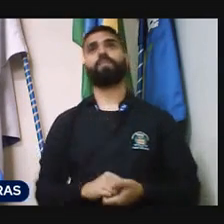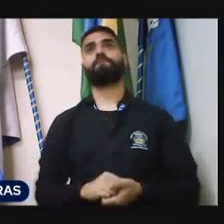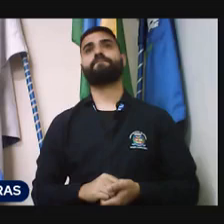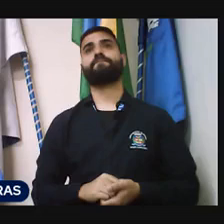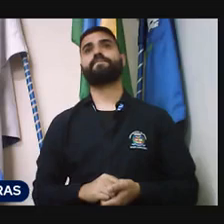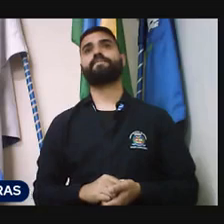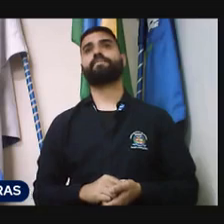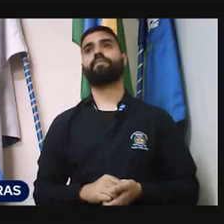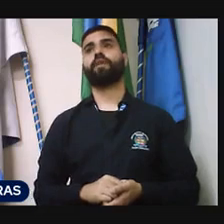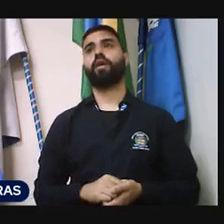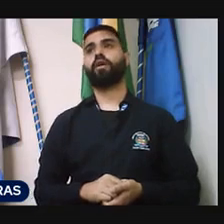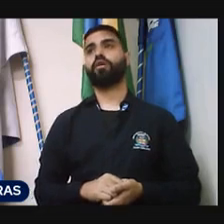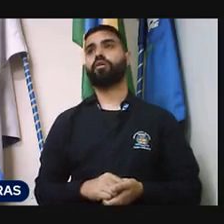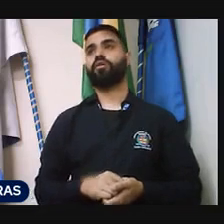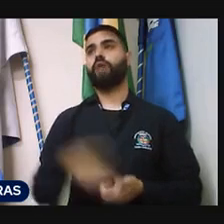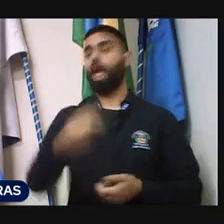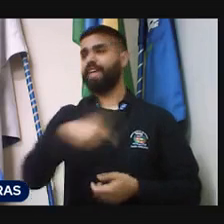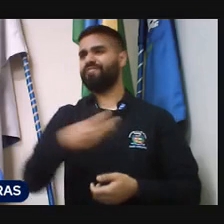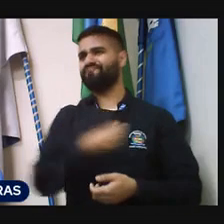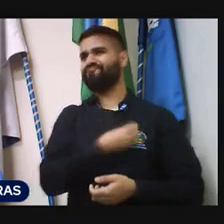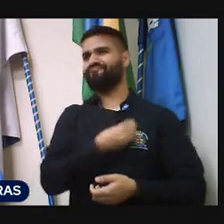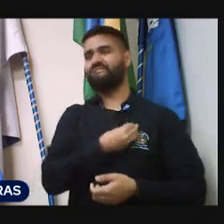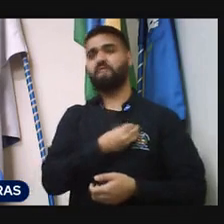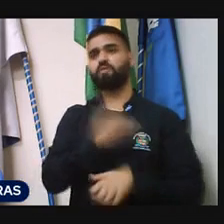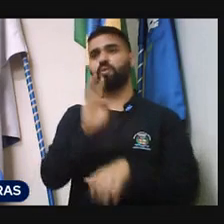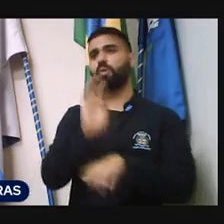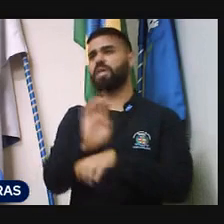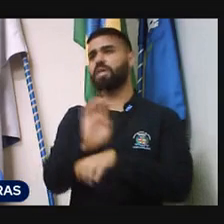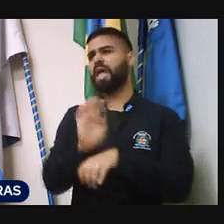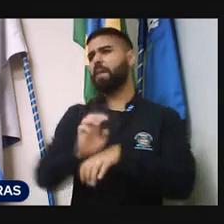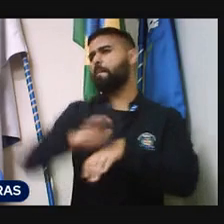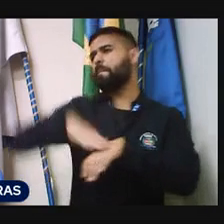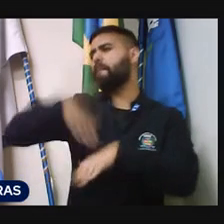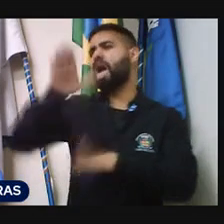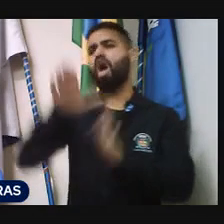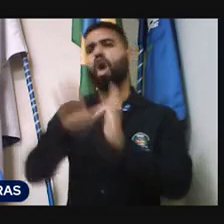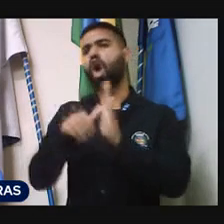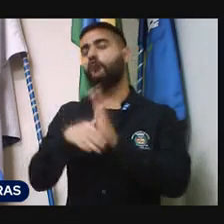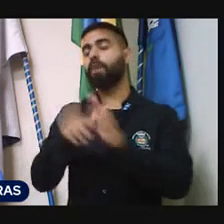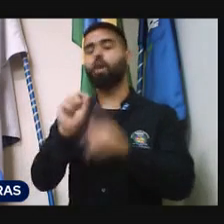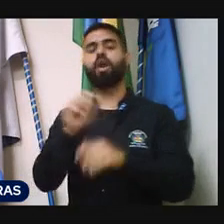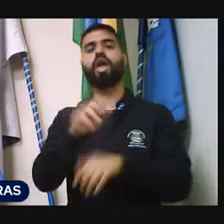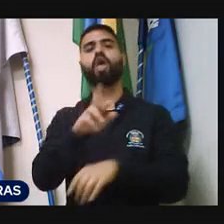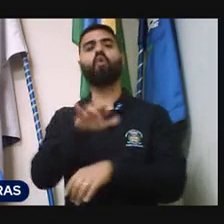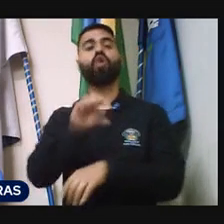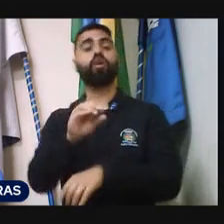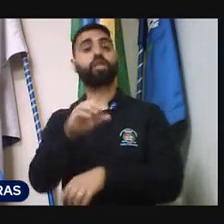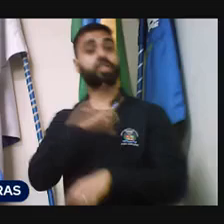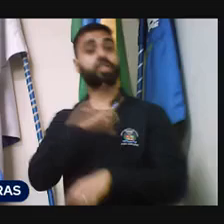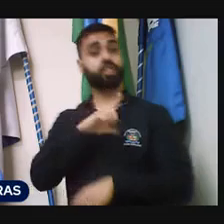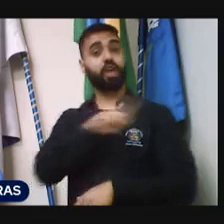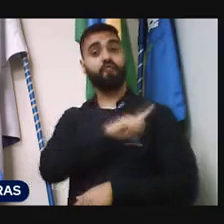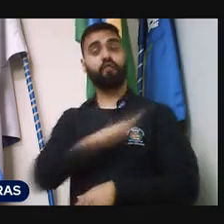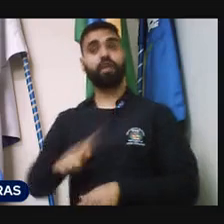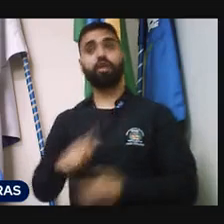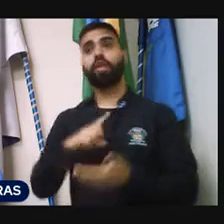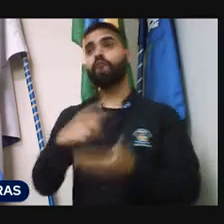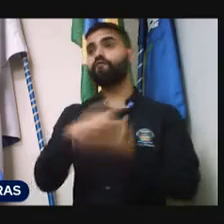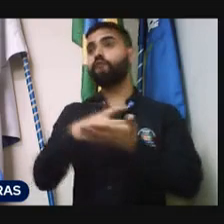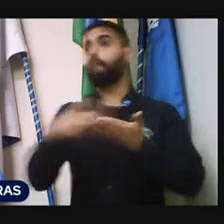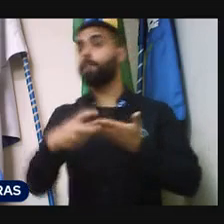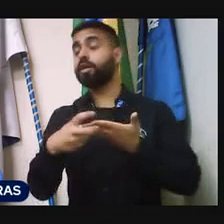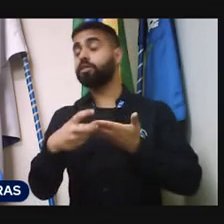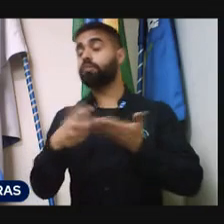que é um dos Estados mais corruptos do Brasil que o Rio de Janeiro gente teve um governador cassado por conta de